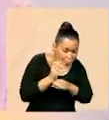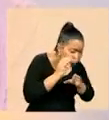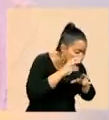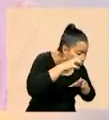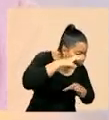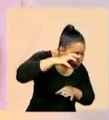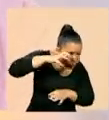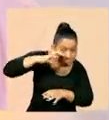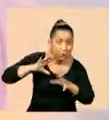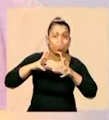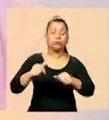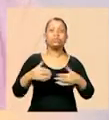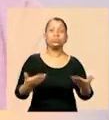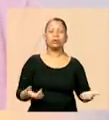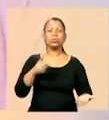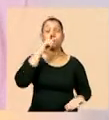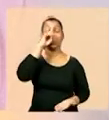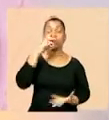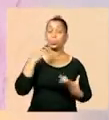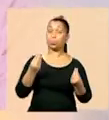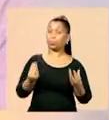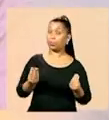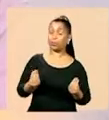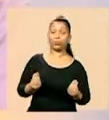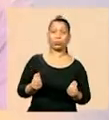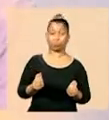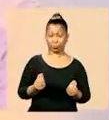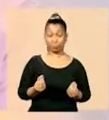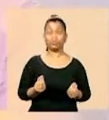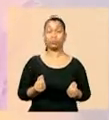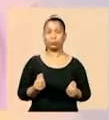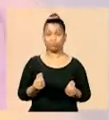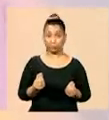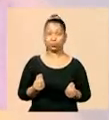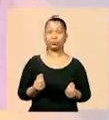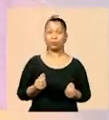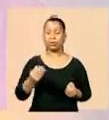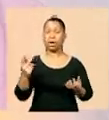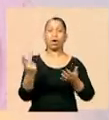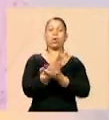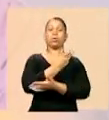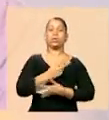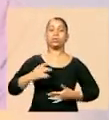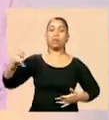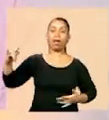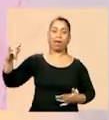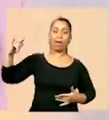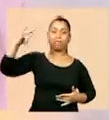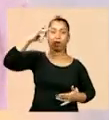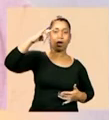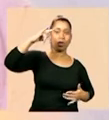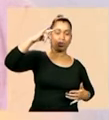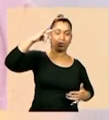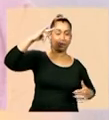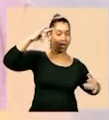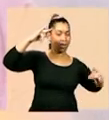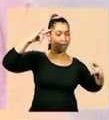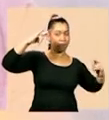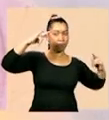do equipamento ele se chocar com uma aeronave, dele cair na cabeça de alguém, em cima da casa de alguém. Por